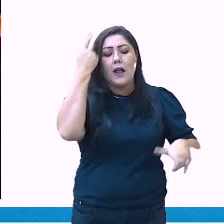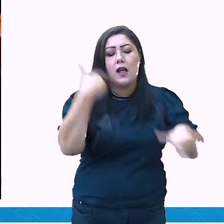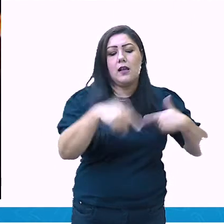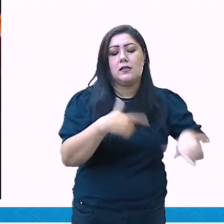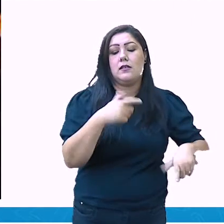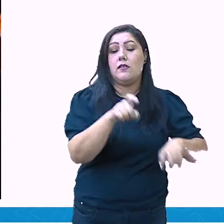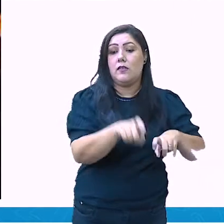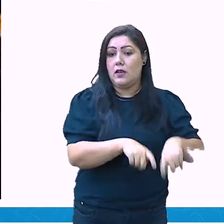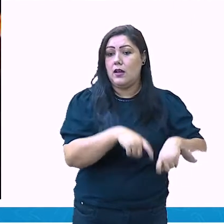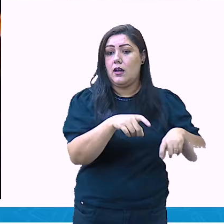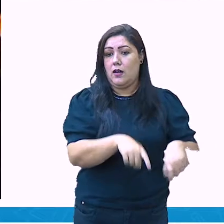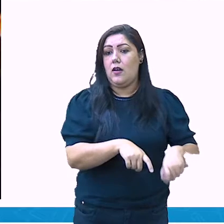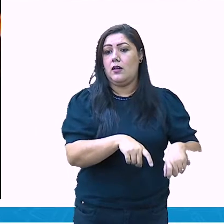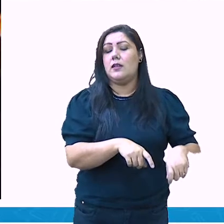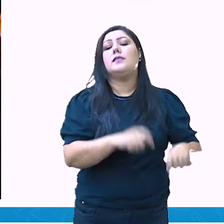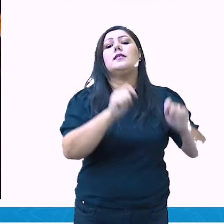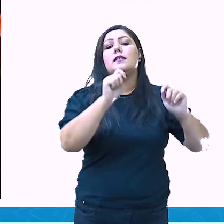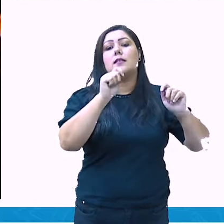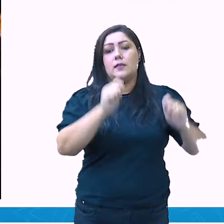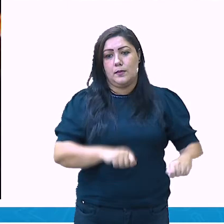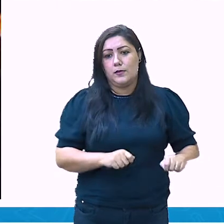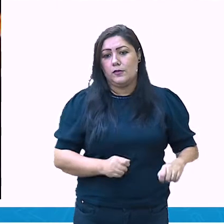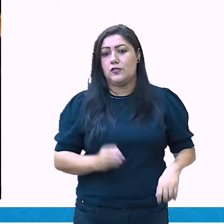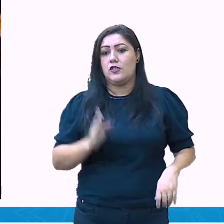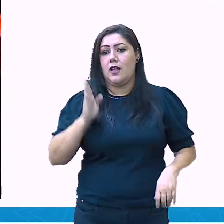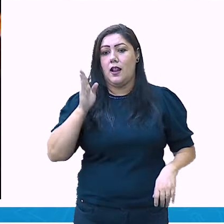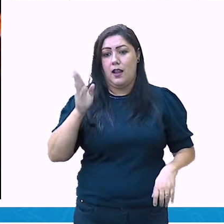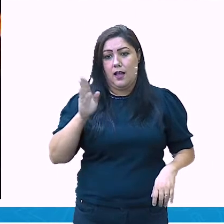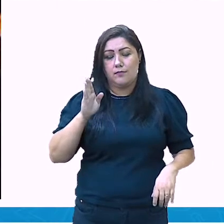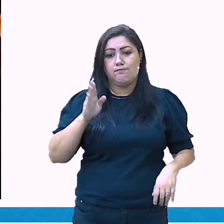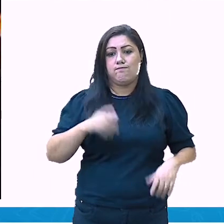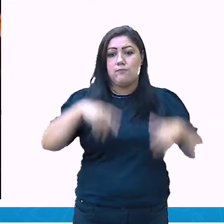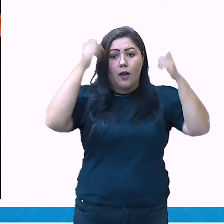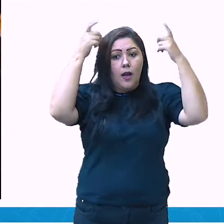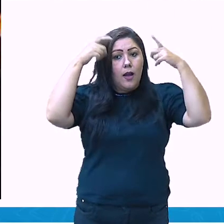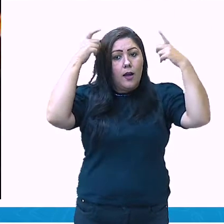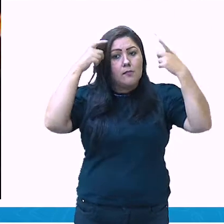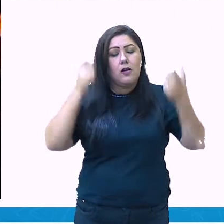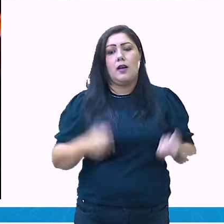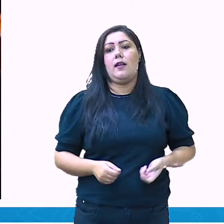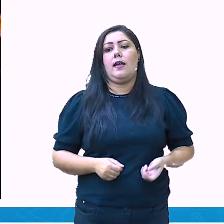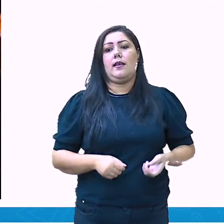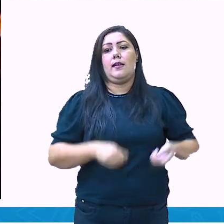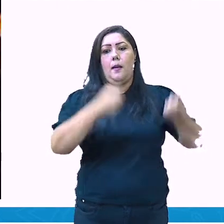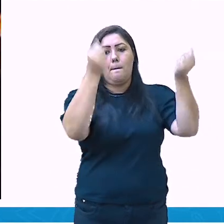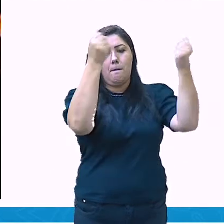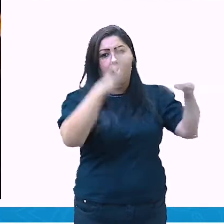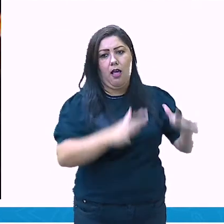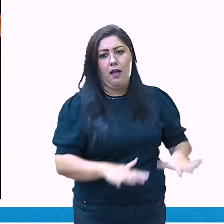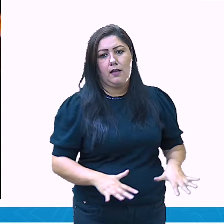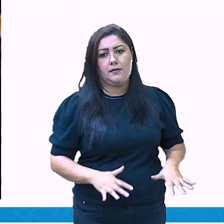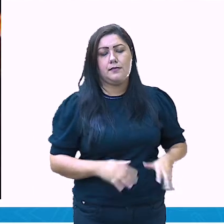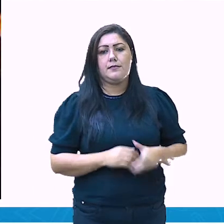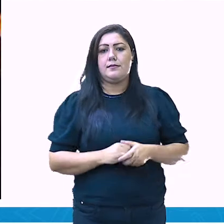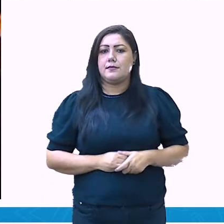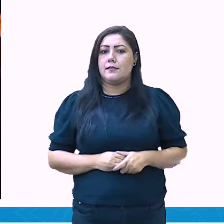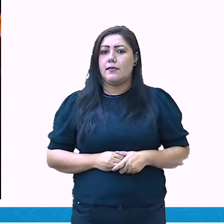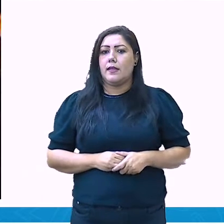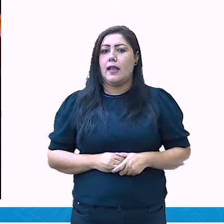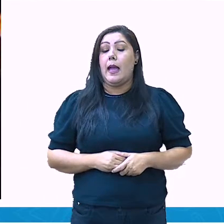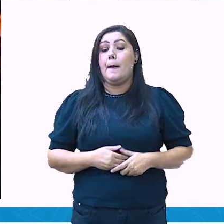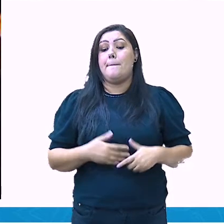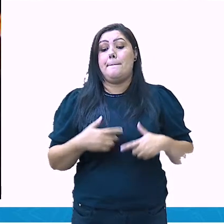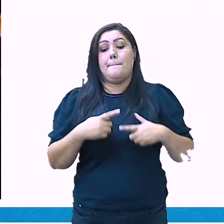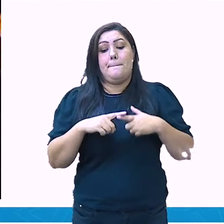sociais, poderiam derrubar o regime, ou seja, derrubar a monarquia. Contudo, influenciado por correntes